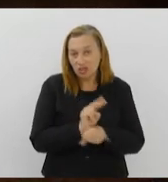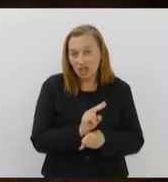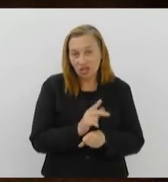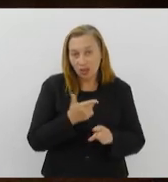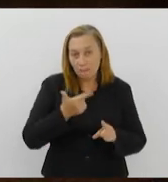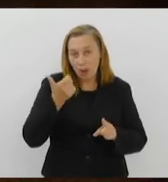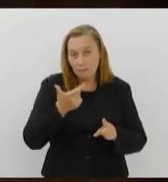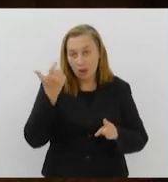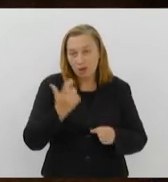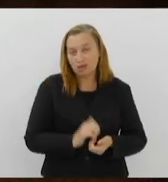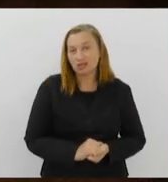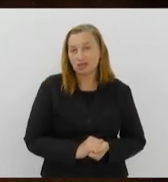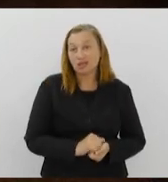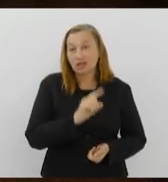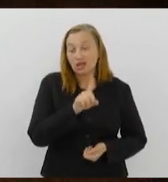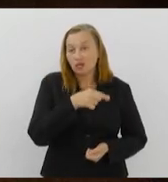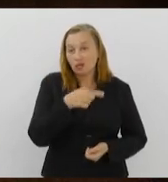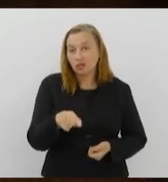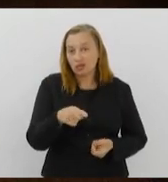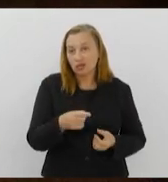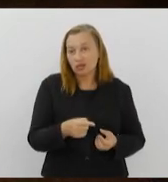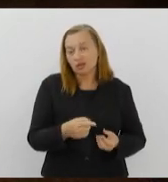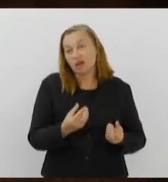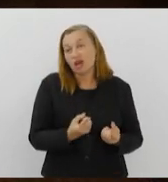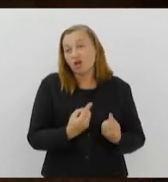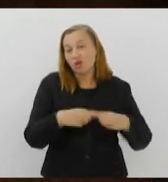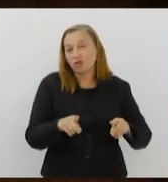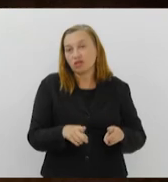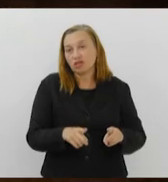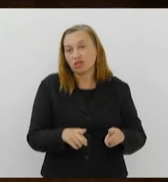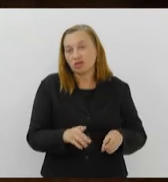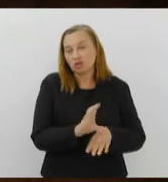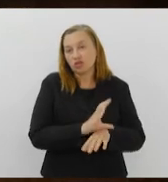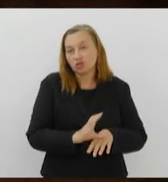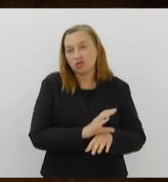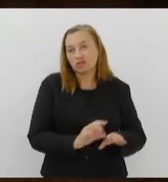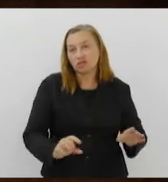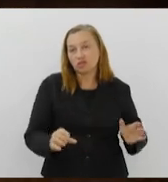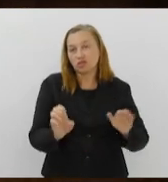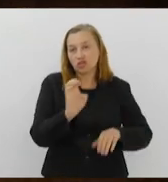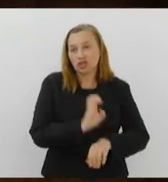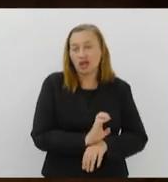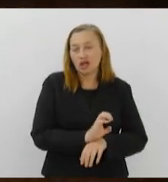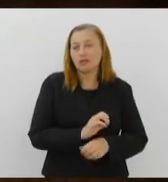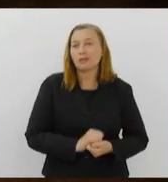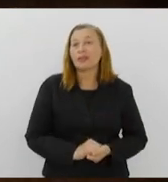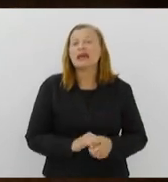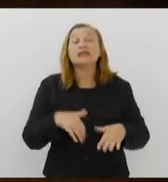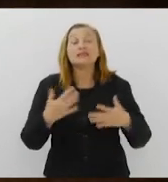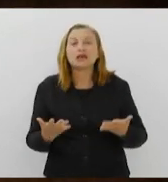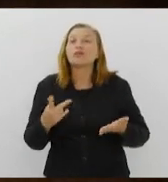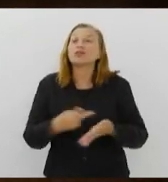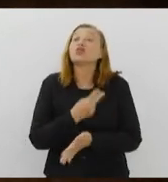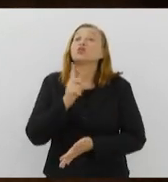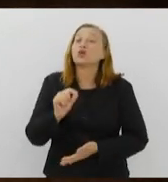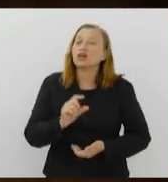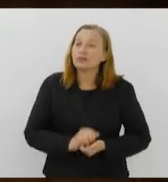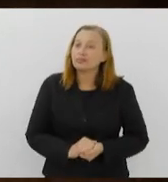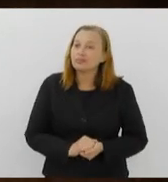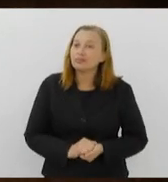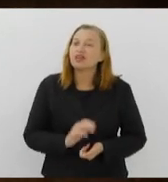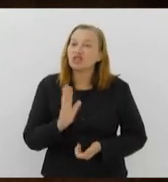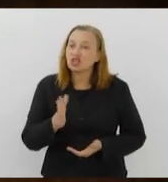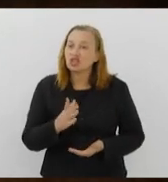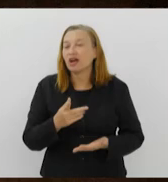Isso é vetado pela Constituição do Estado, pela lei de Constituição do Estado. Então, o que acontece? Já